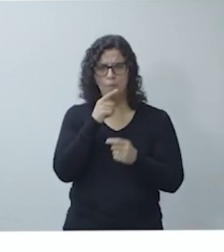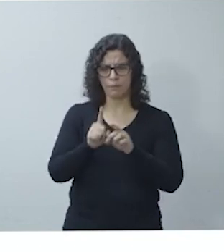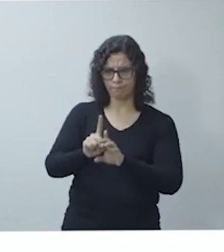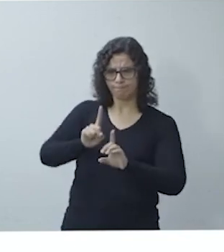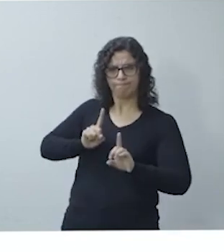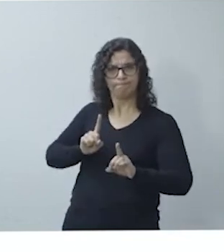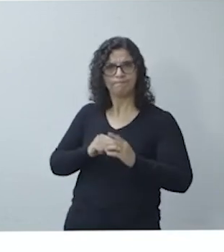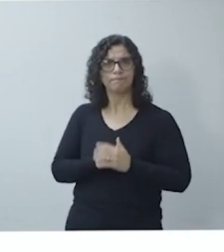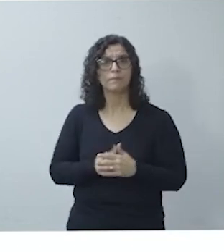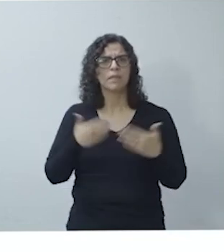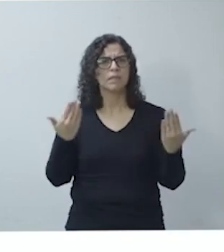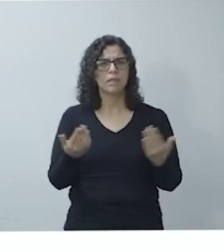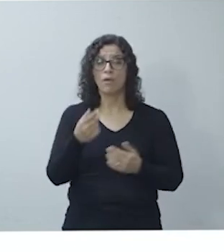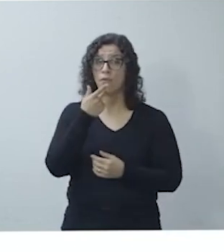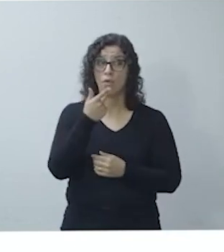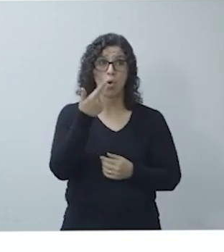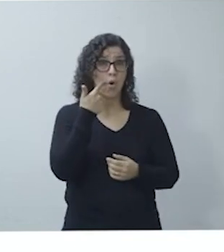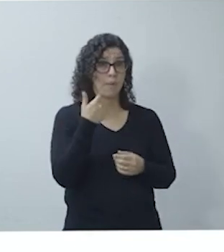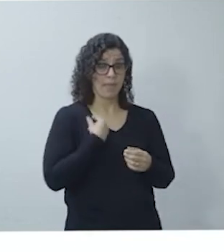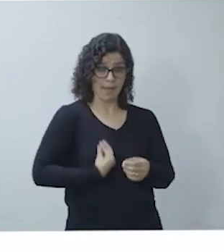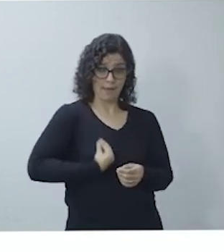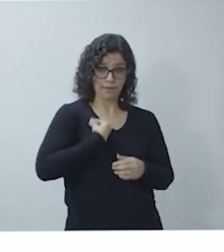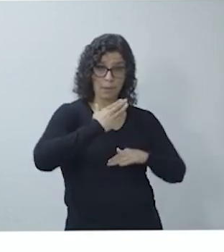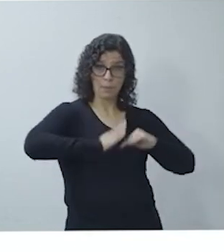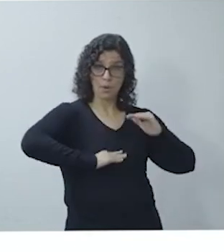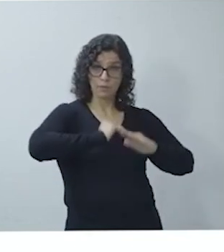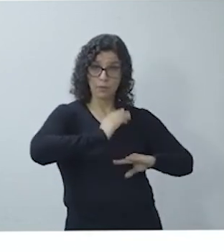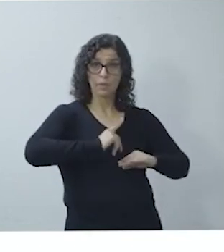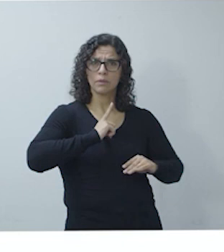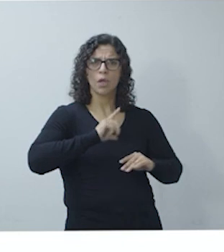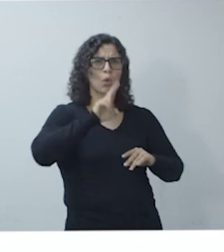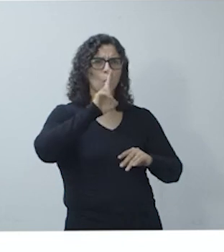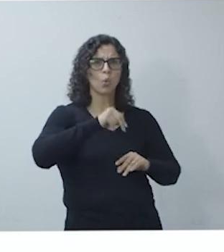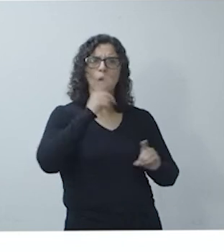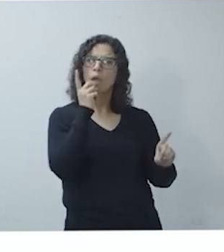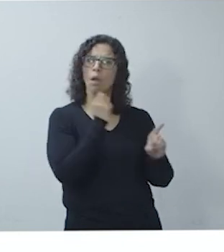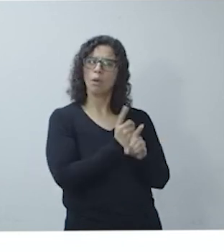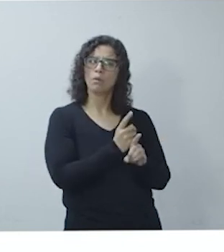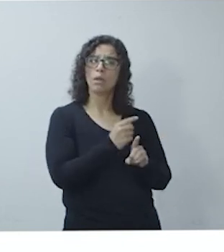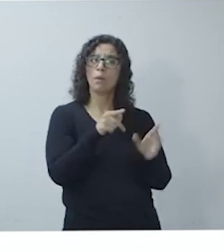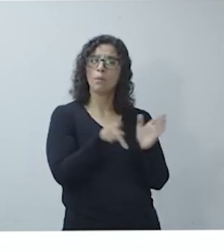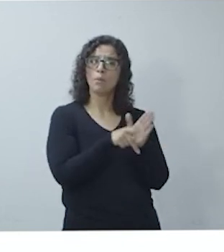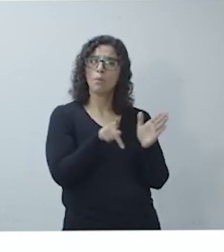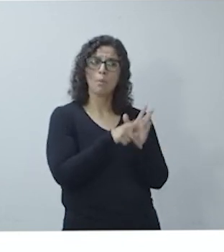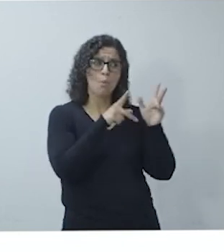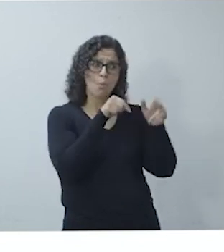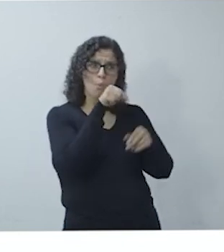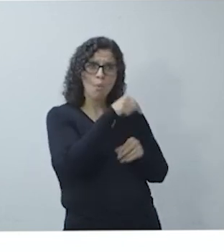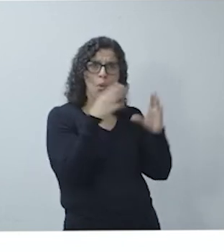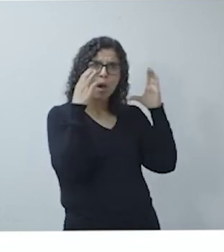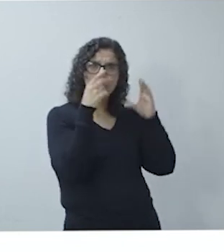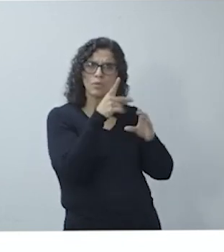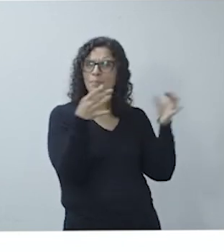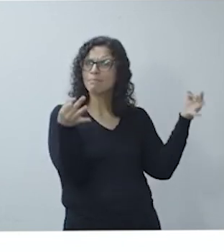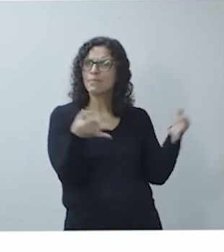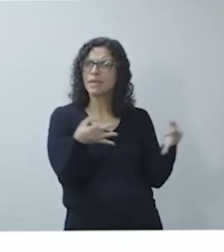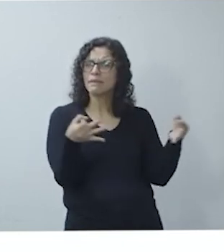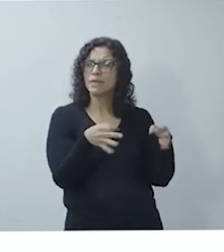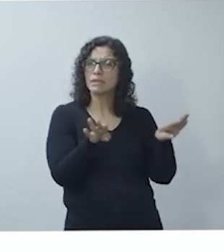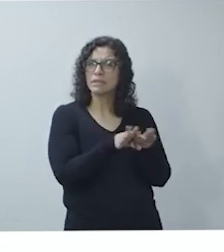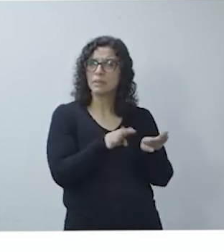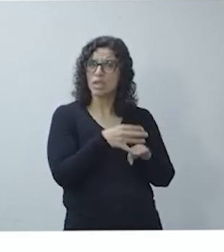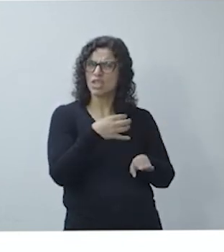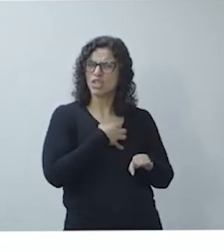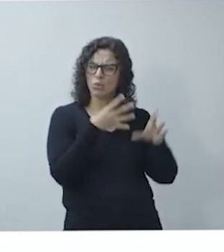recuou. Senhor, na minha longa vida profissional, jamais encontrei um aparelho igual, como perfeição,